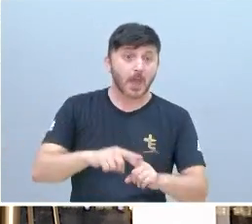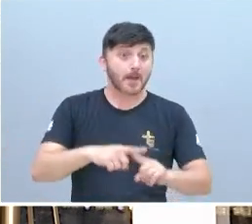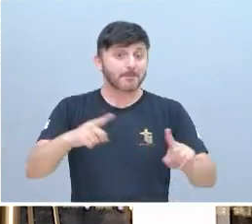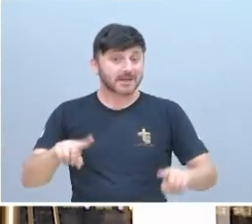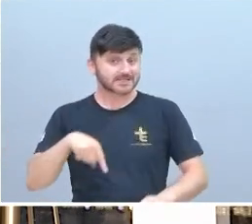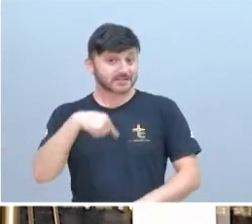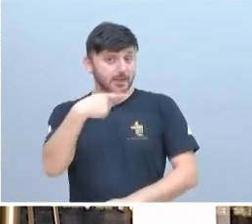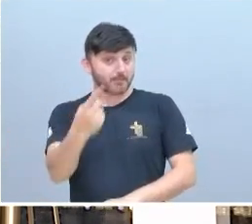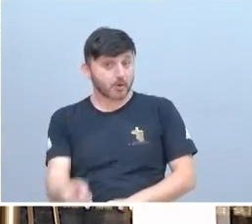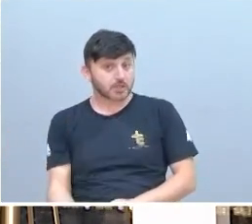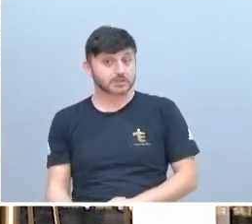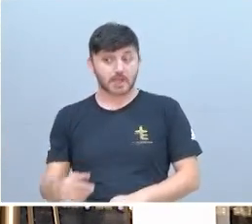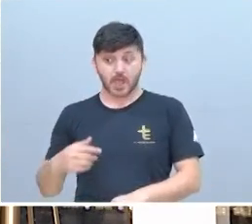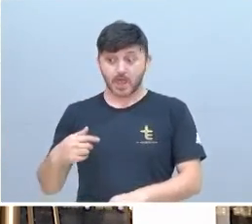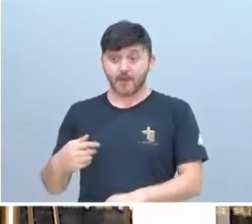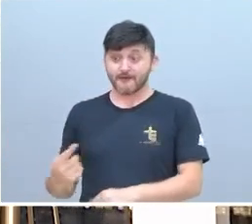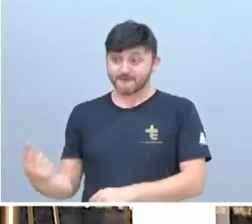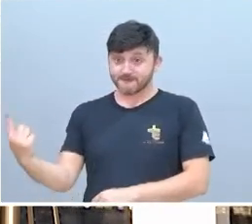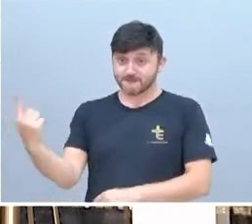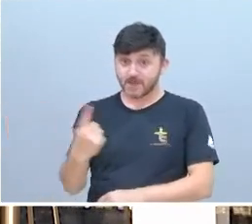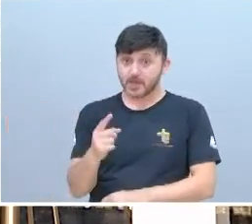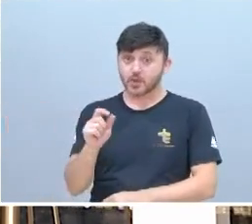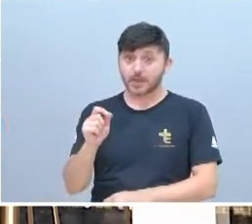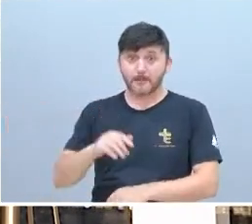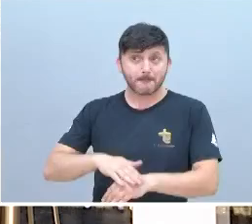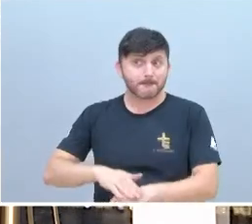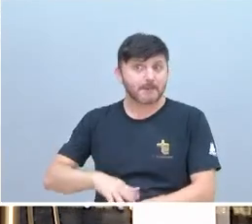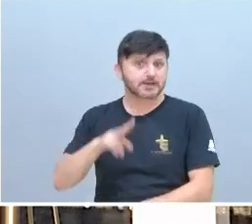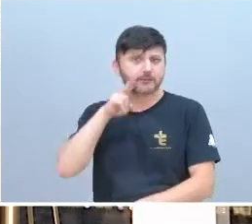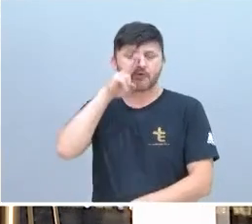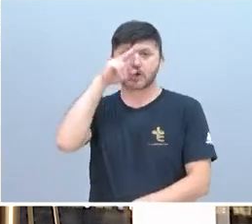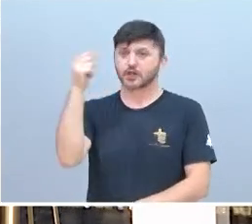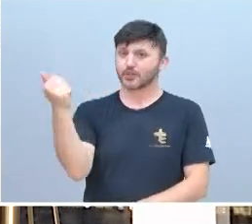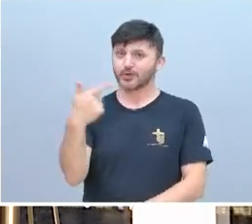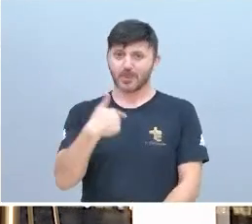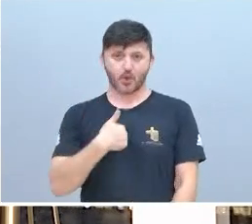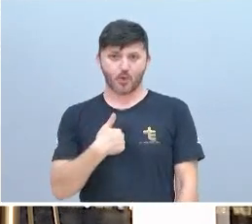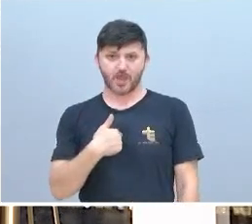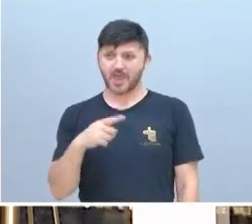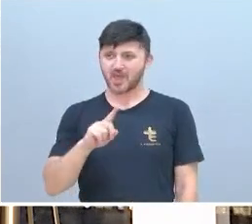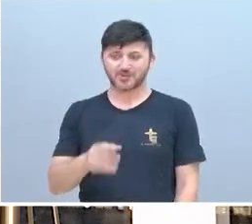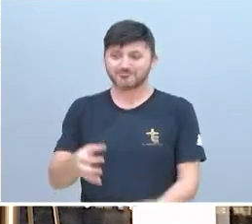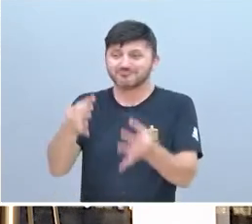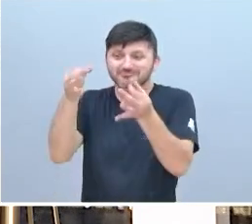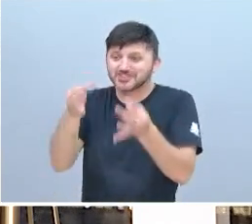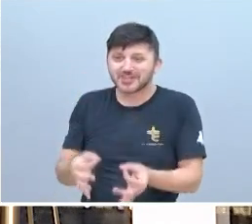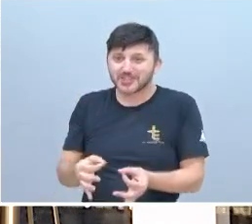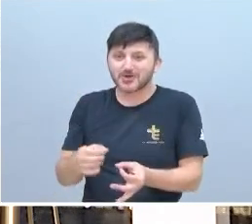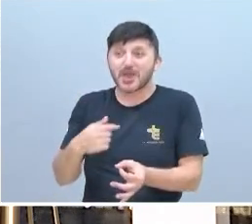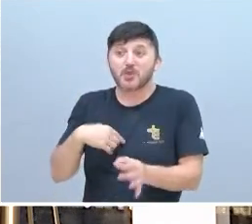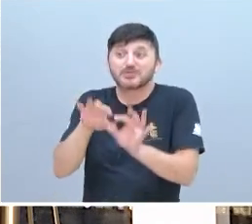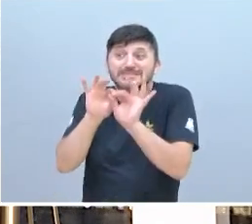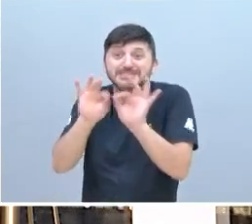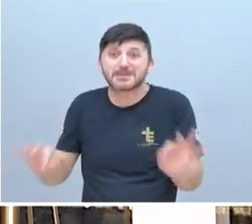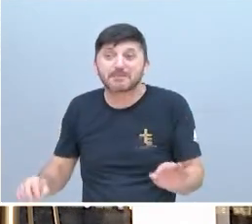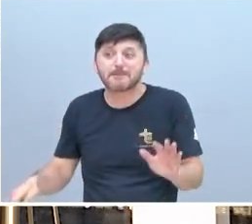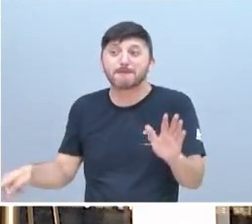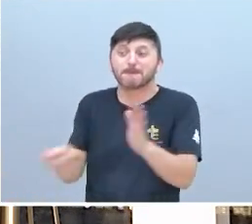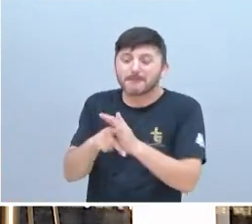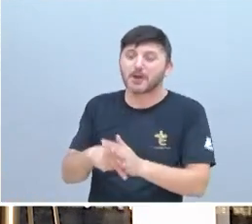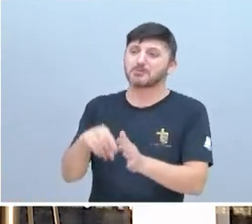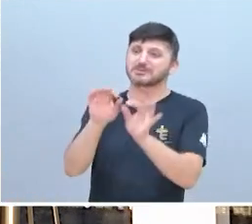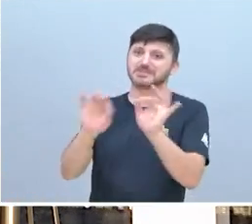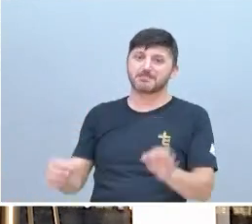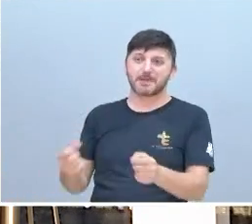aquele que é mais forte do que eu não sou digno de desamarrar a correia das